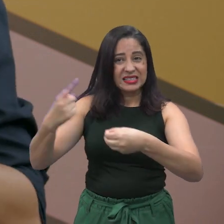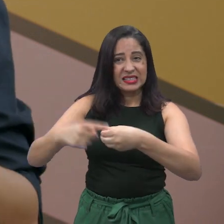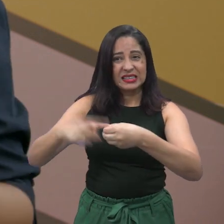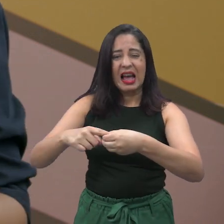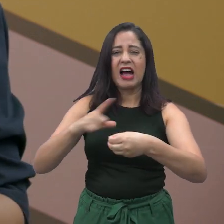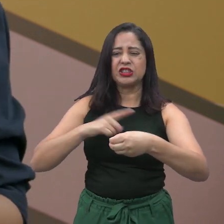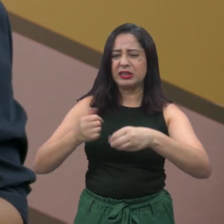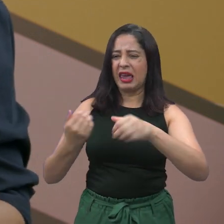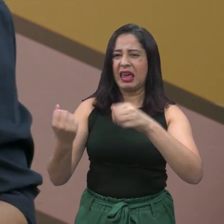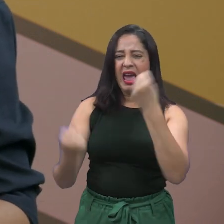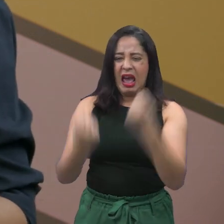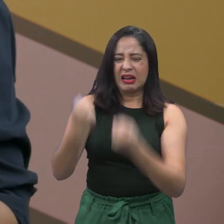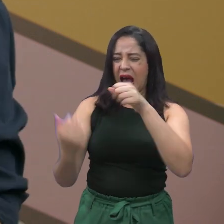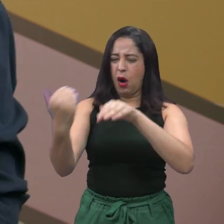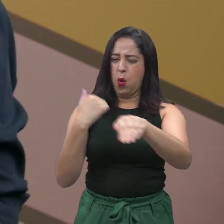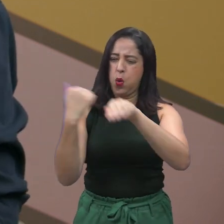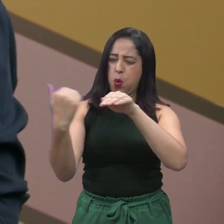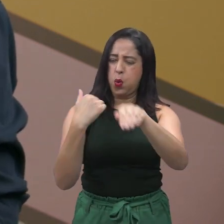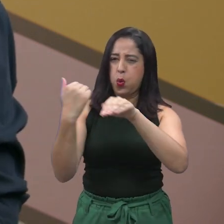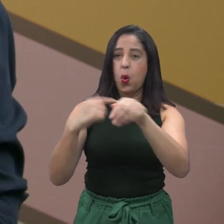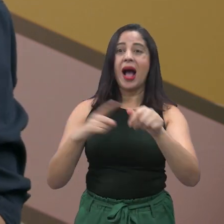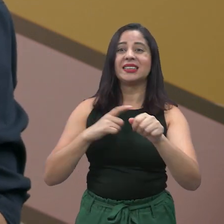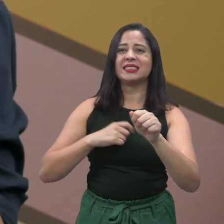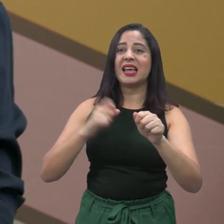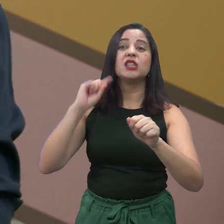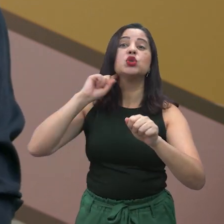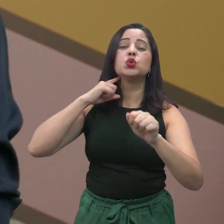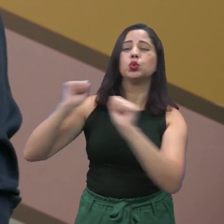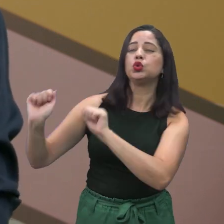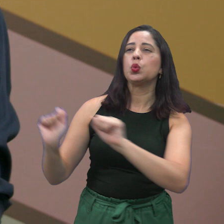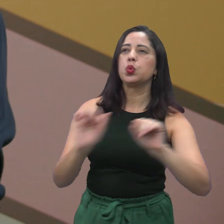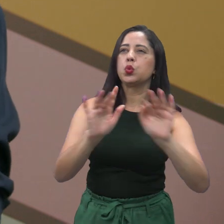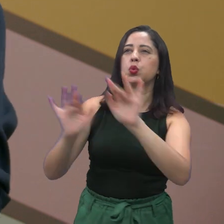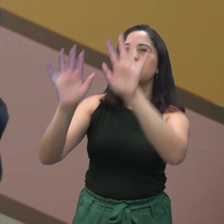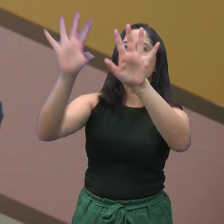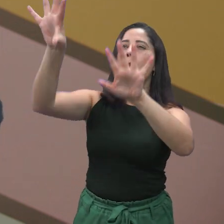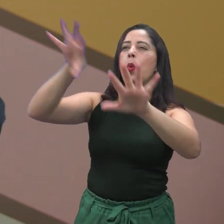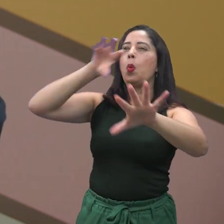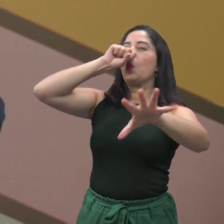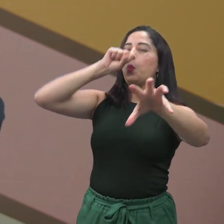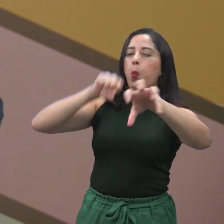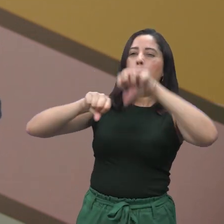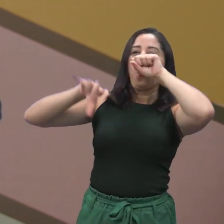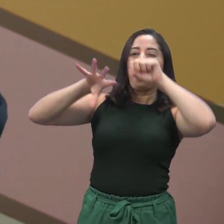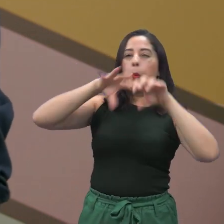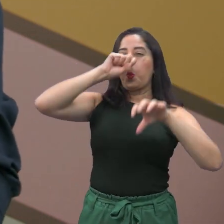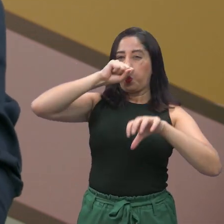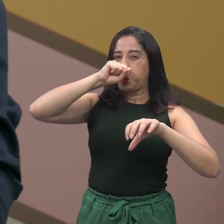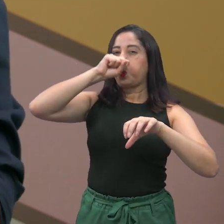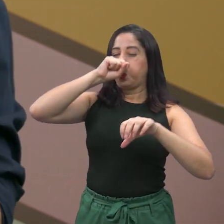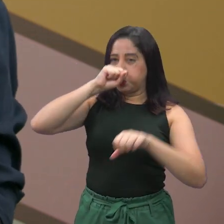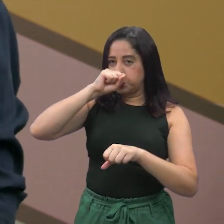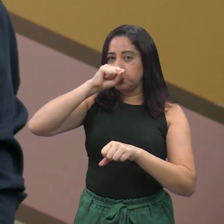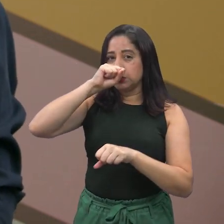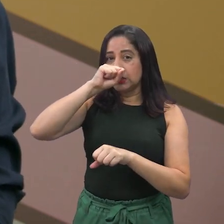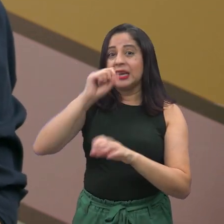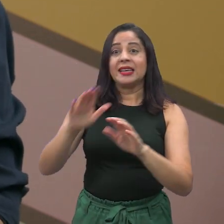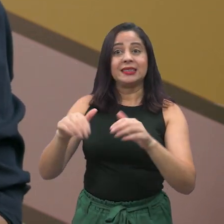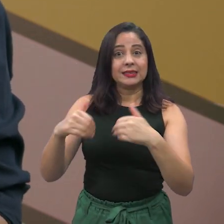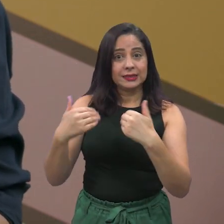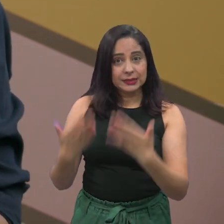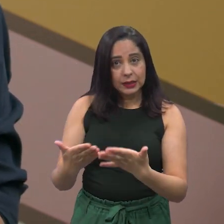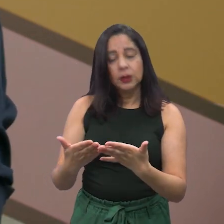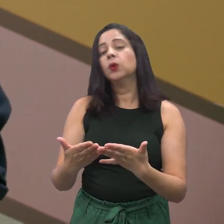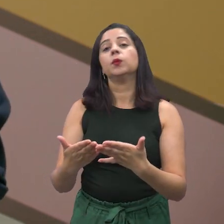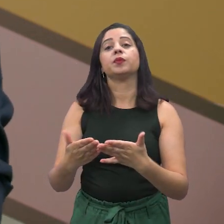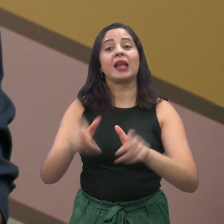com muitos carros, então nós temos uma carga de poluição aérea muito alta. Então, isso piora muito na época da seca, que essa poluição não dissipa tanto. Então,